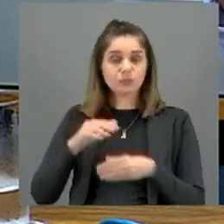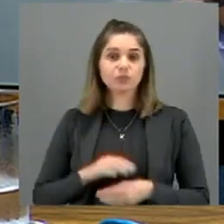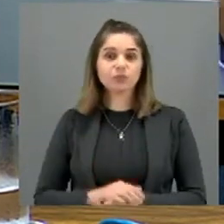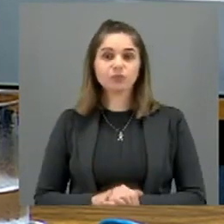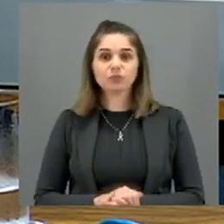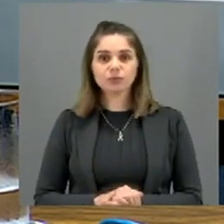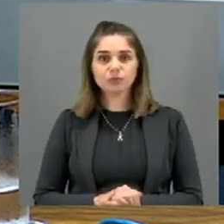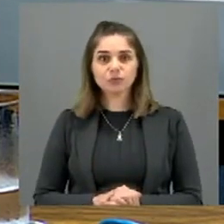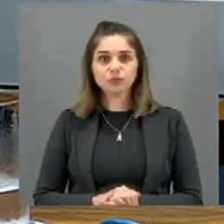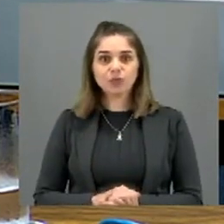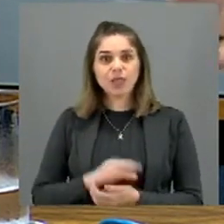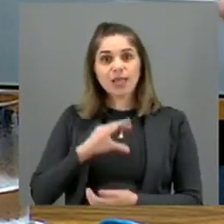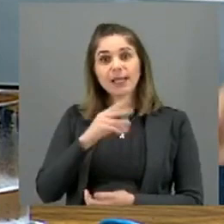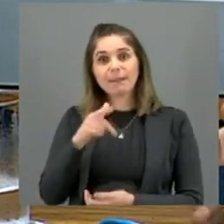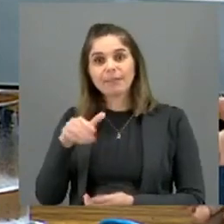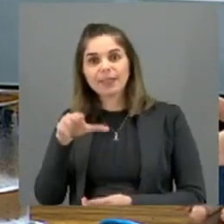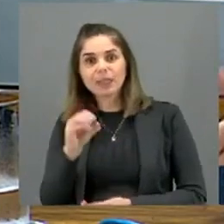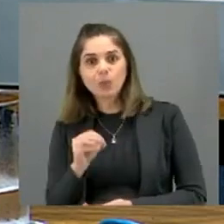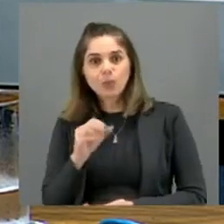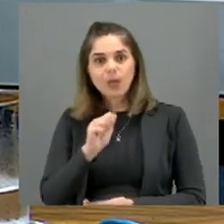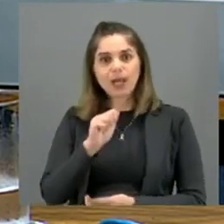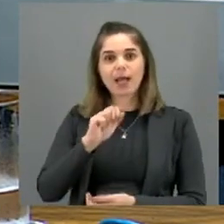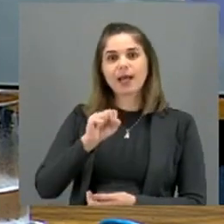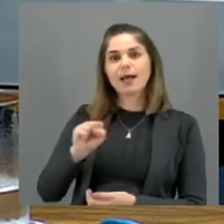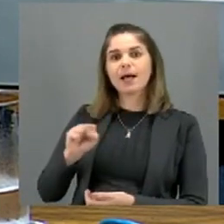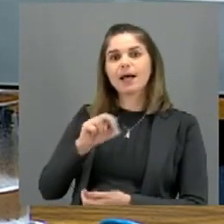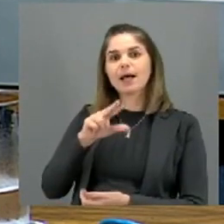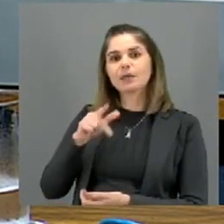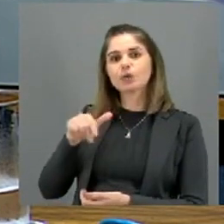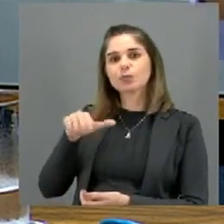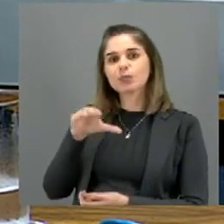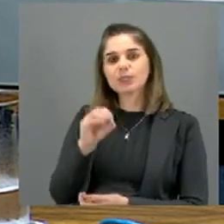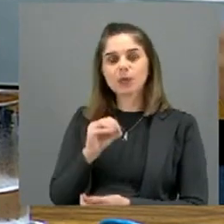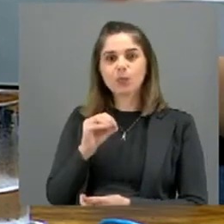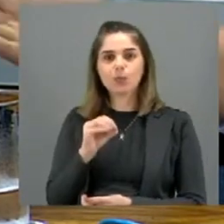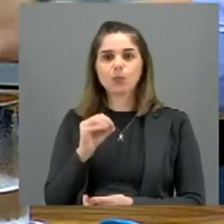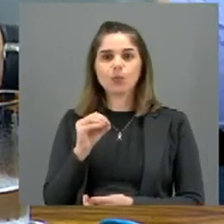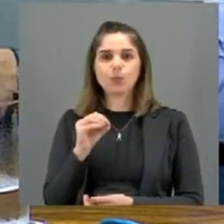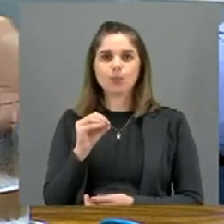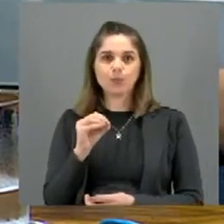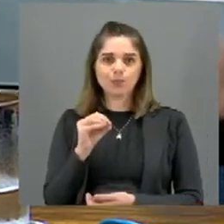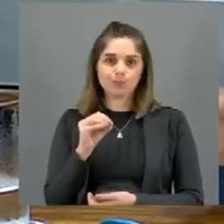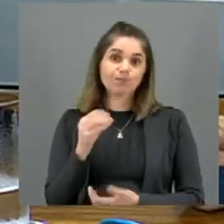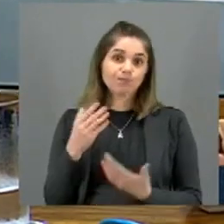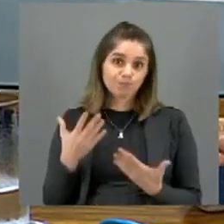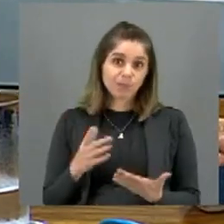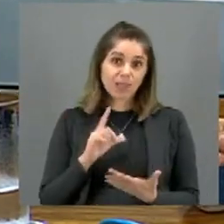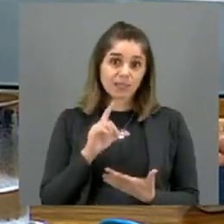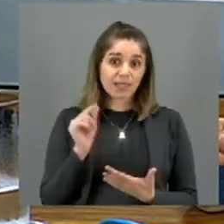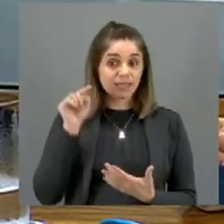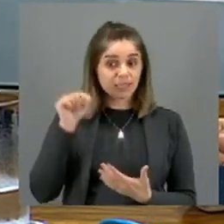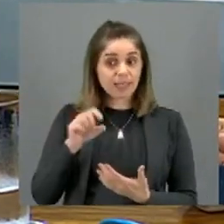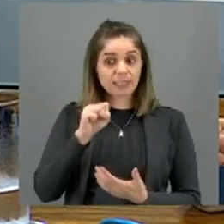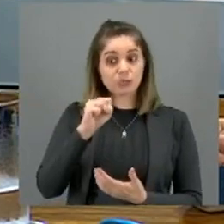E o capitão Assunção, em seguida, sai daqui do Supremo, é daqui que tinha que sair,